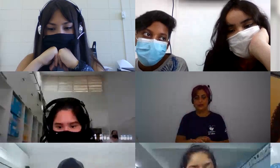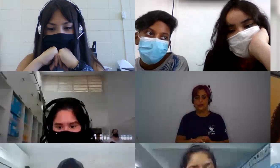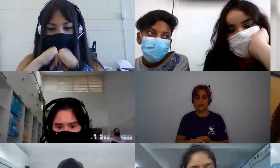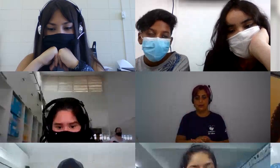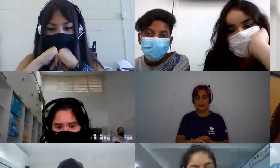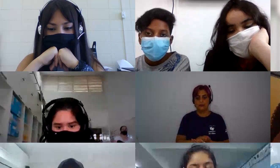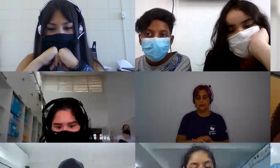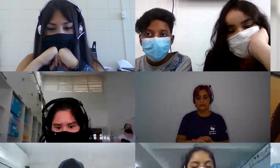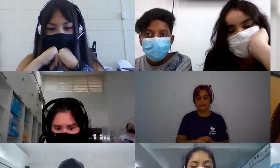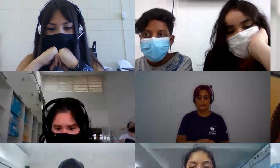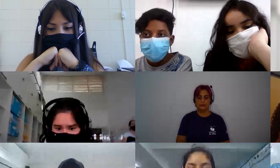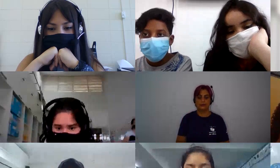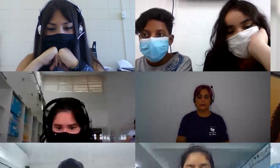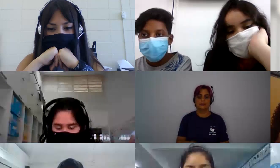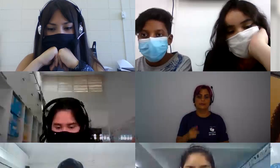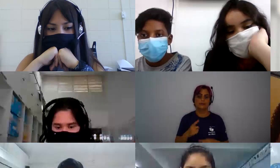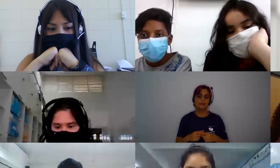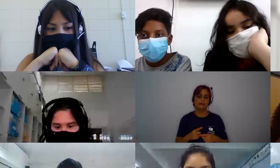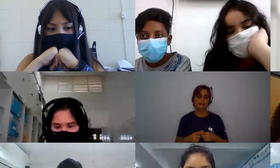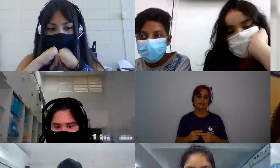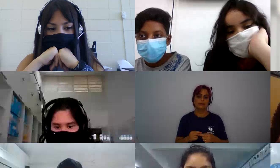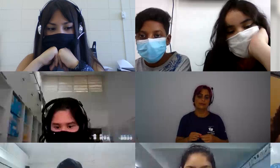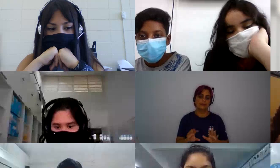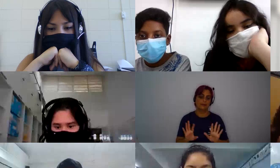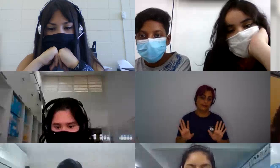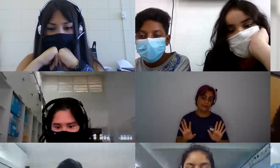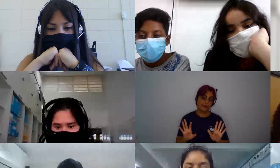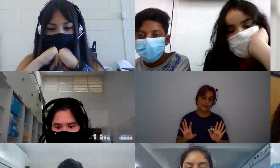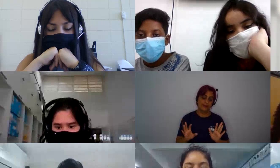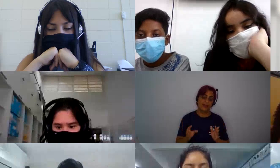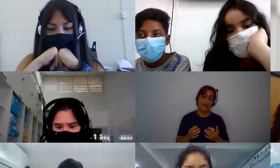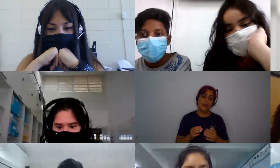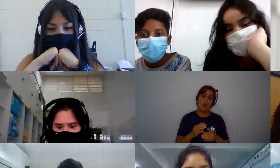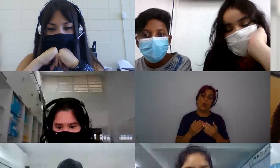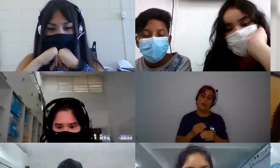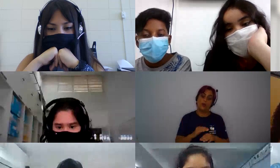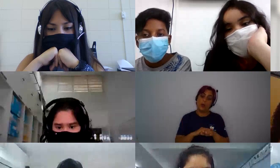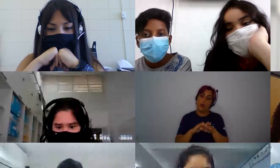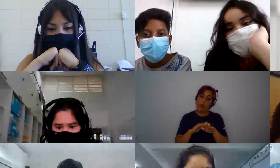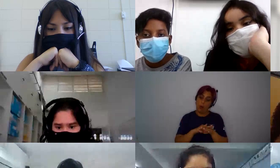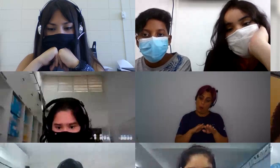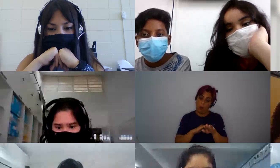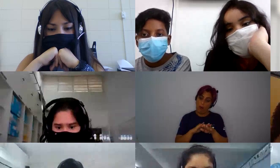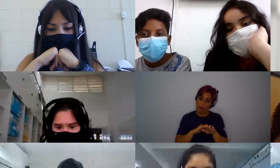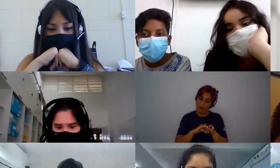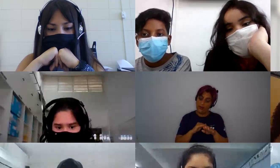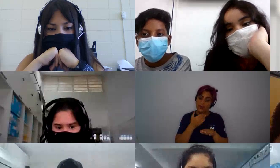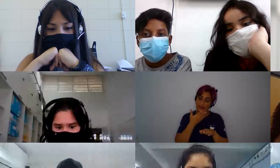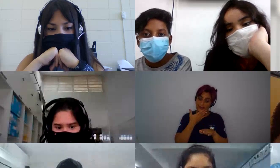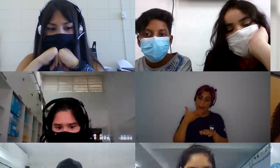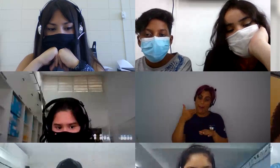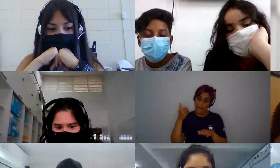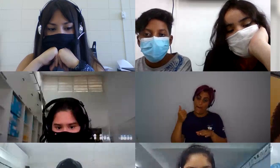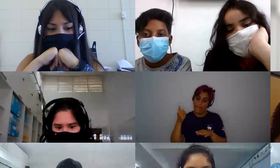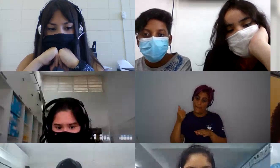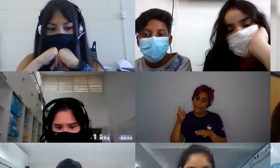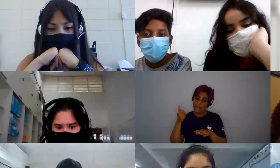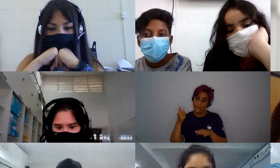ensinar. Então, eu acho que é isso. Acho que conversar é o melhor meio de comunicação.